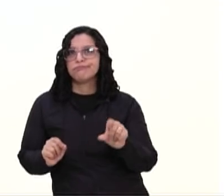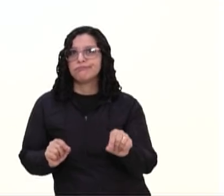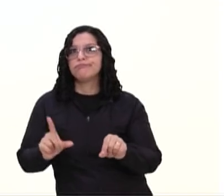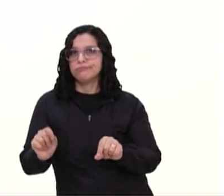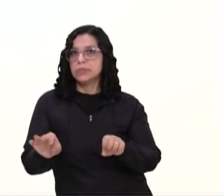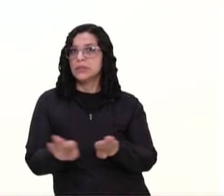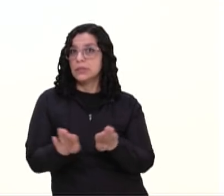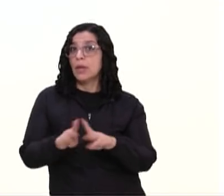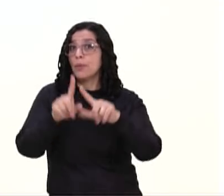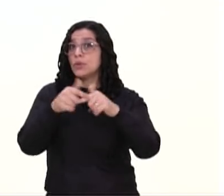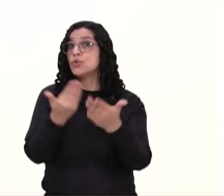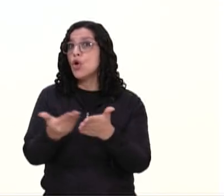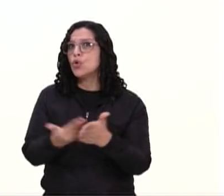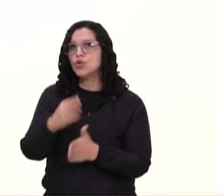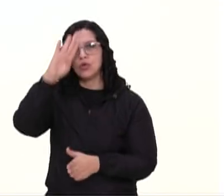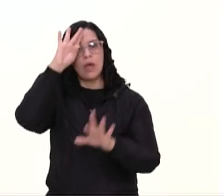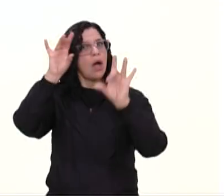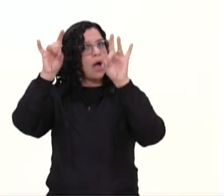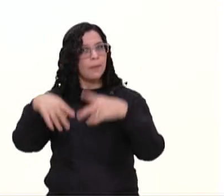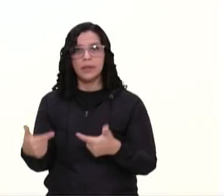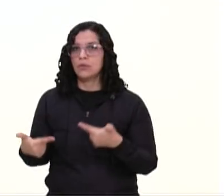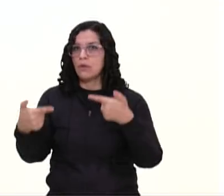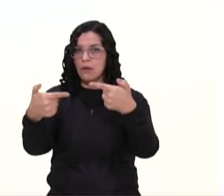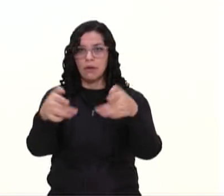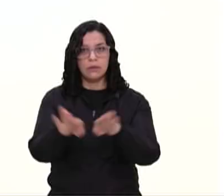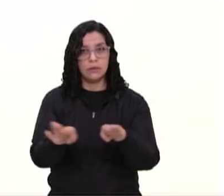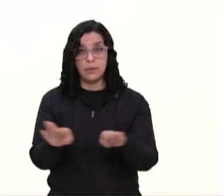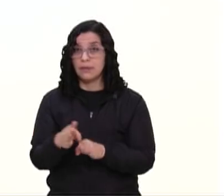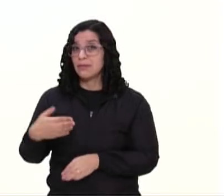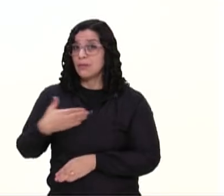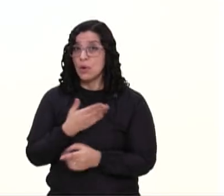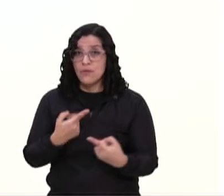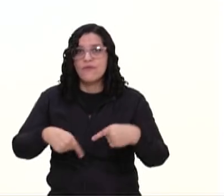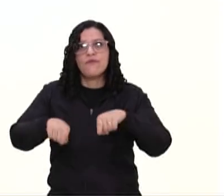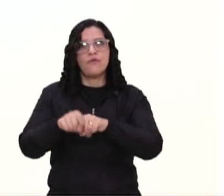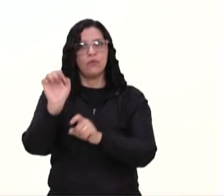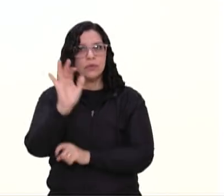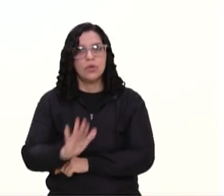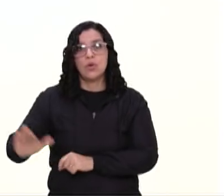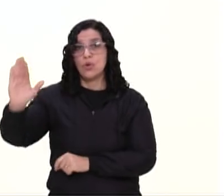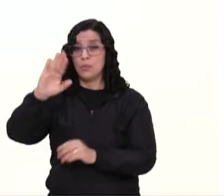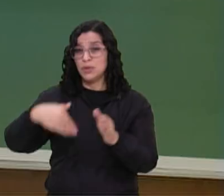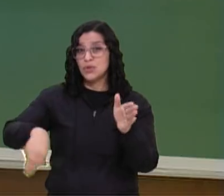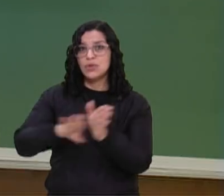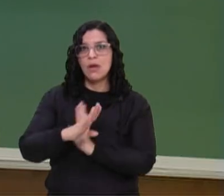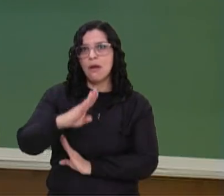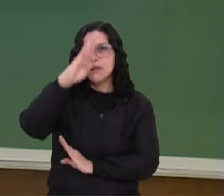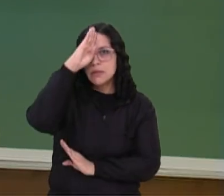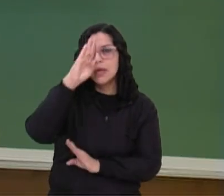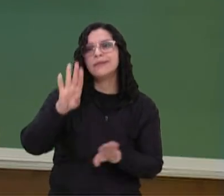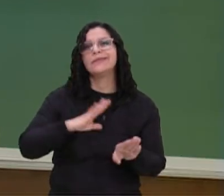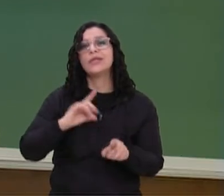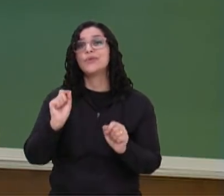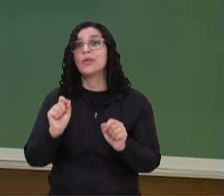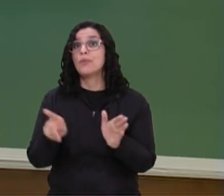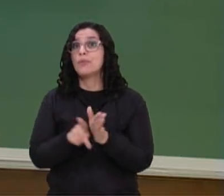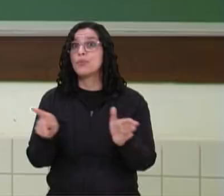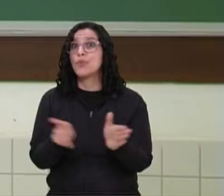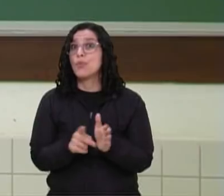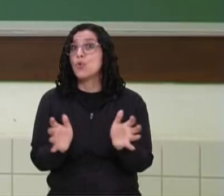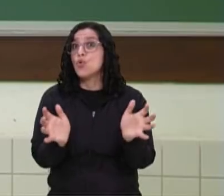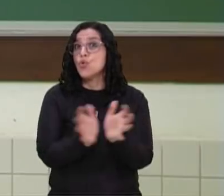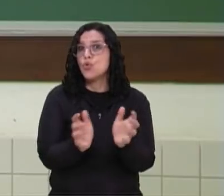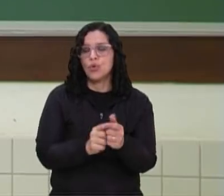você teve inúmeras deserções. E quando Napoleão retorna na Europa com seu exército, ele enfrenta uma coligação